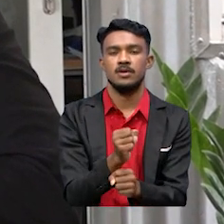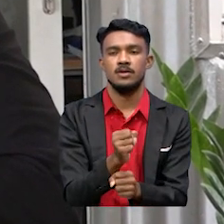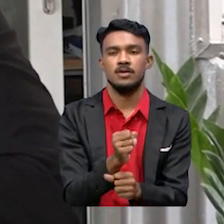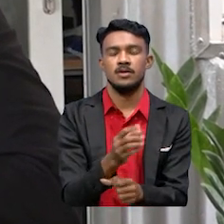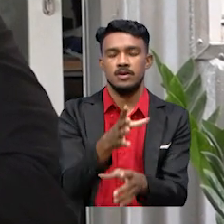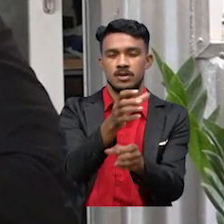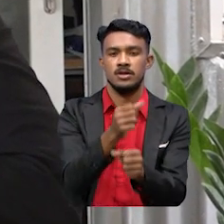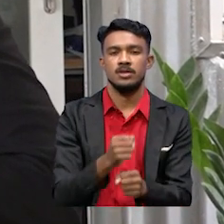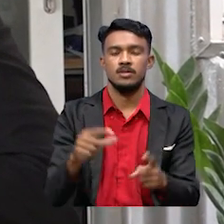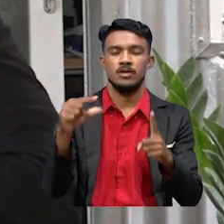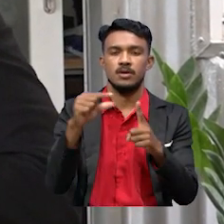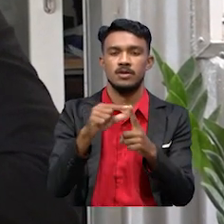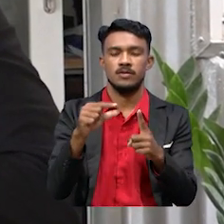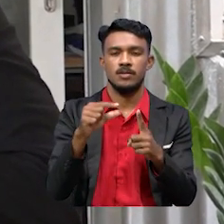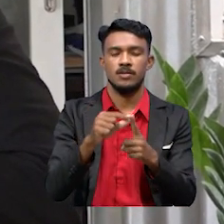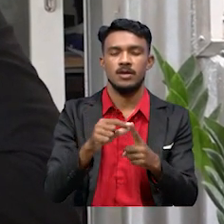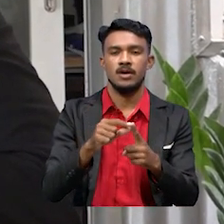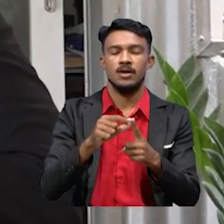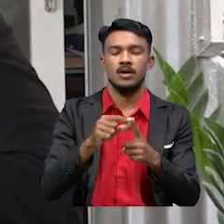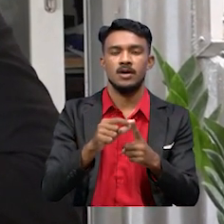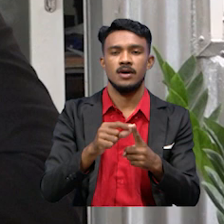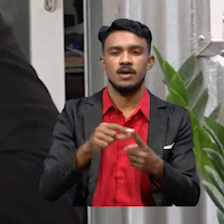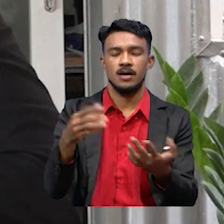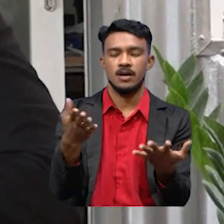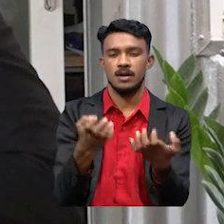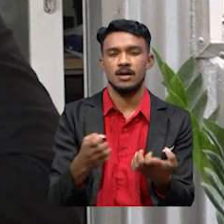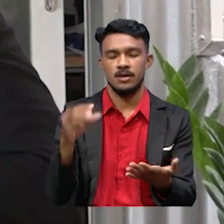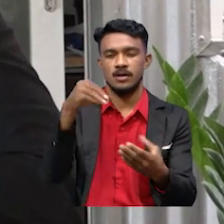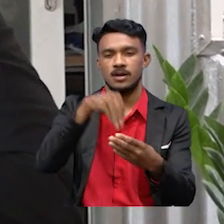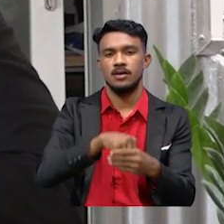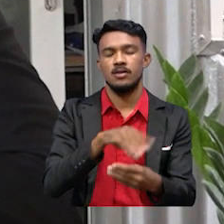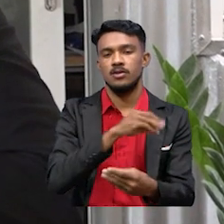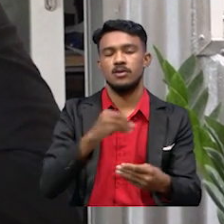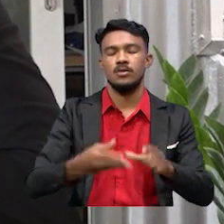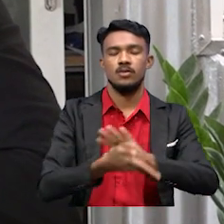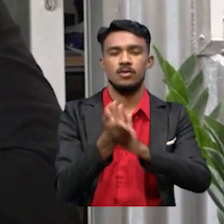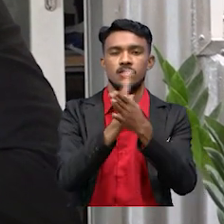simu conteúdo ia pacto nenelara. E conteúdo ia pacto nenelara maka unidade nacional.